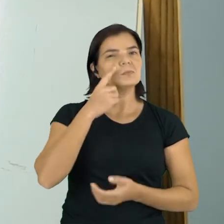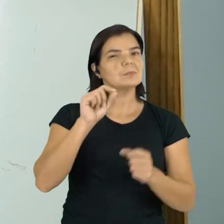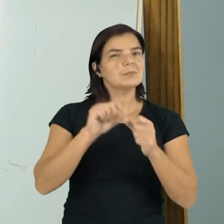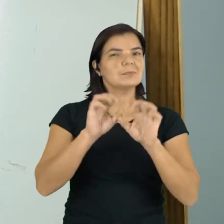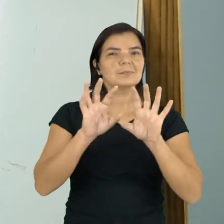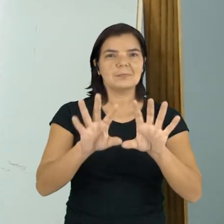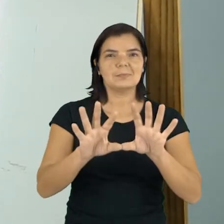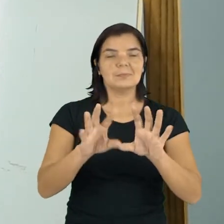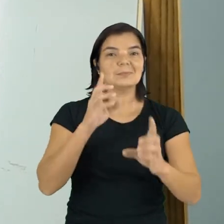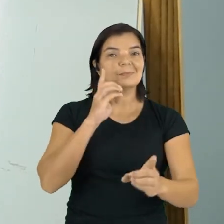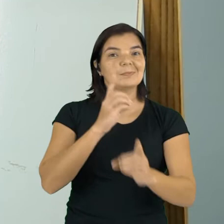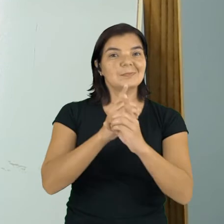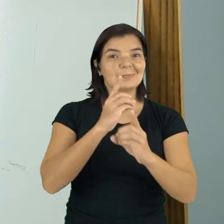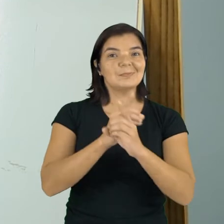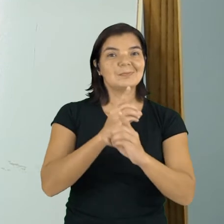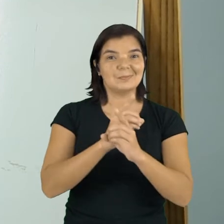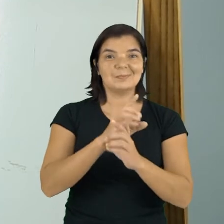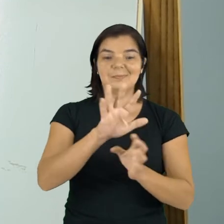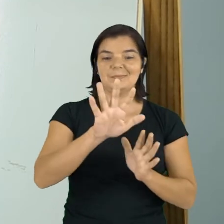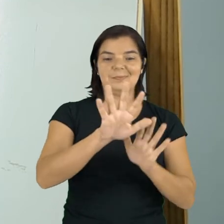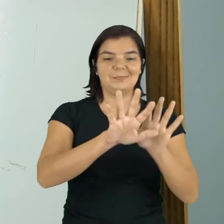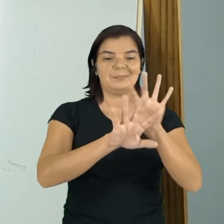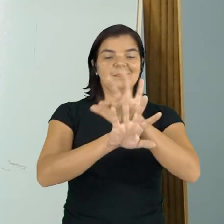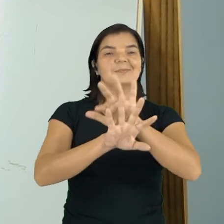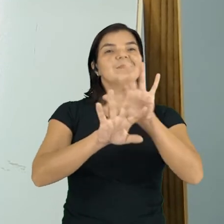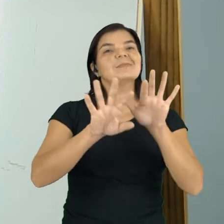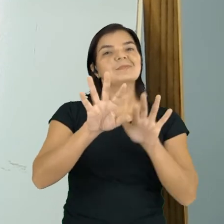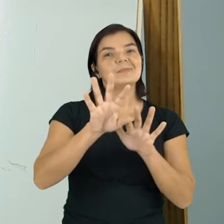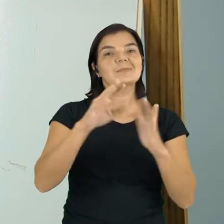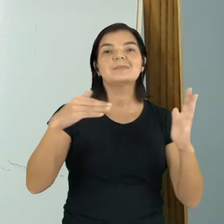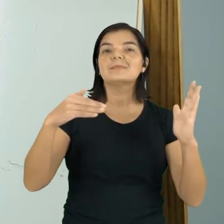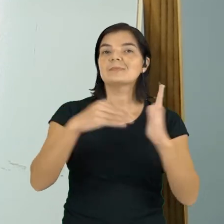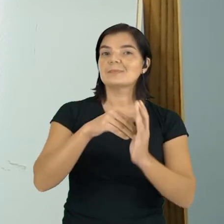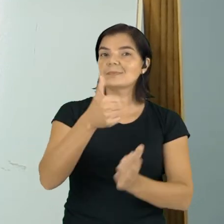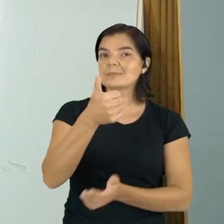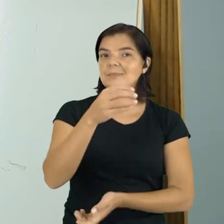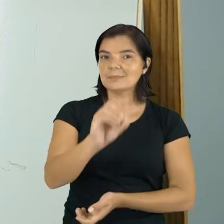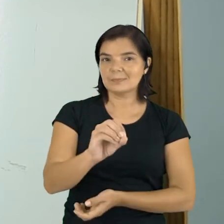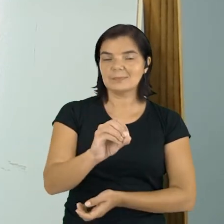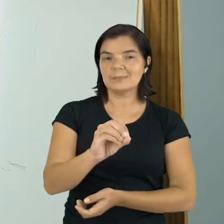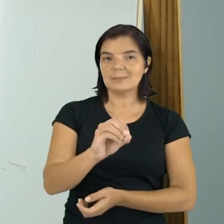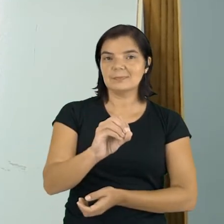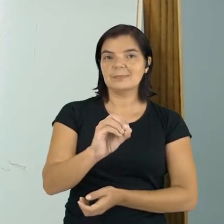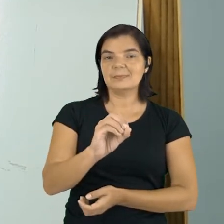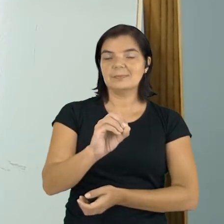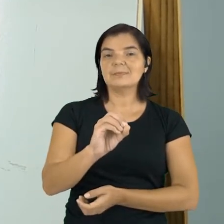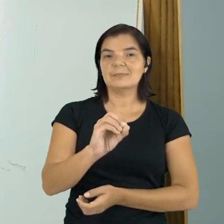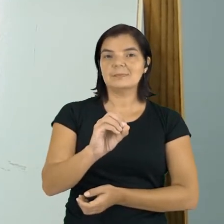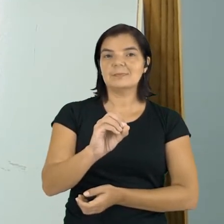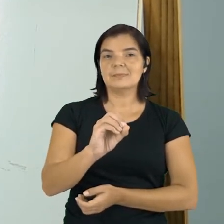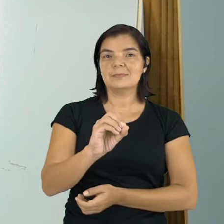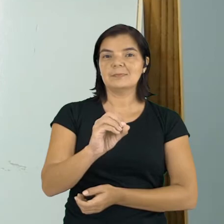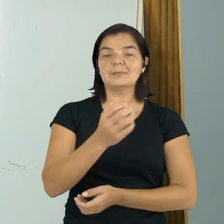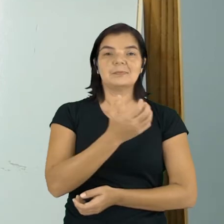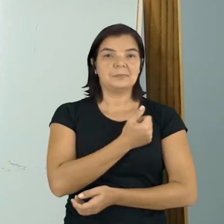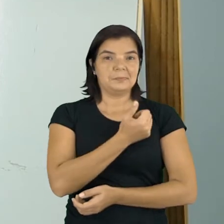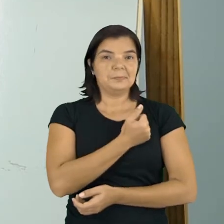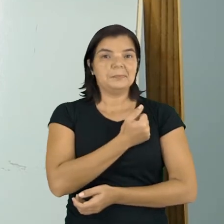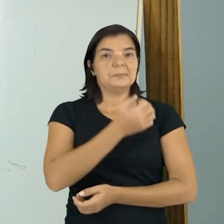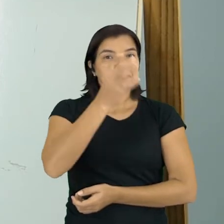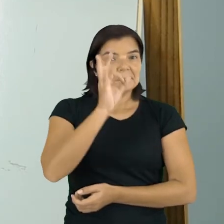faço isso, eu descobri que eu contei 5 dedinhos até chegar até o 10 após o número